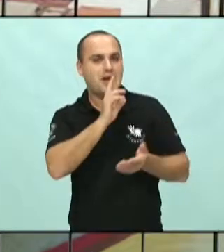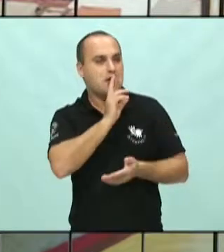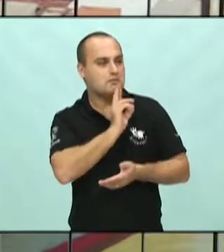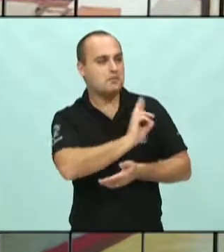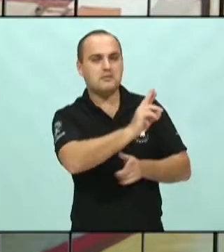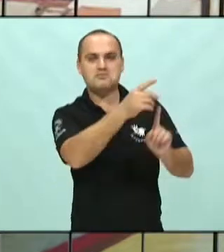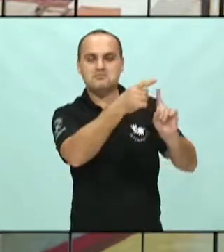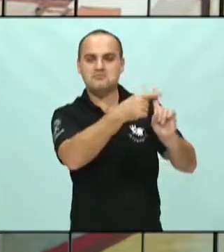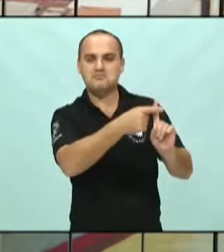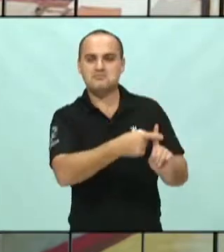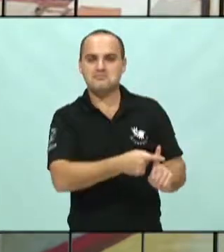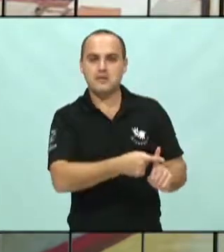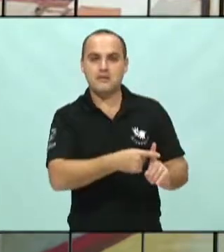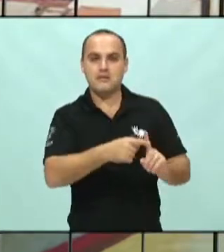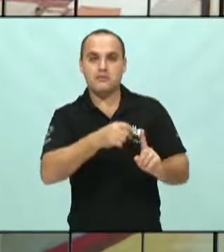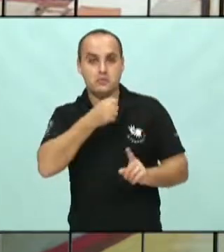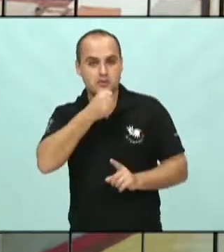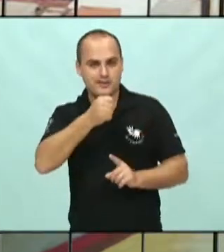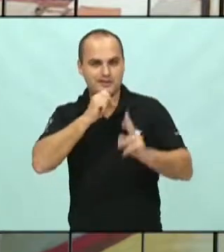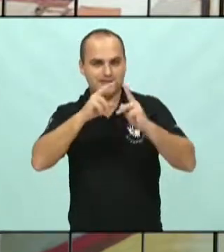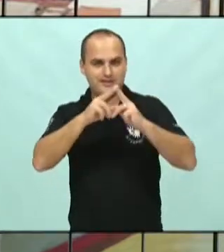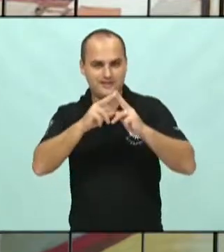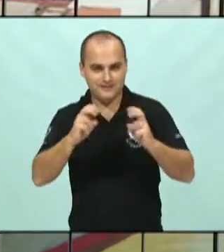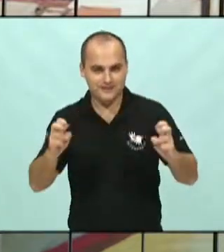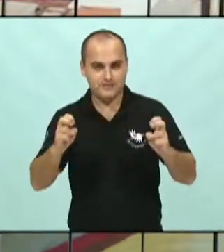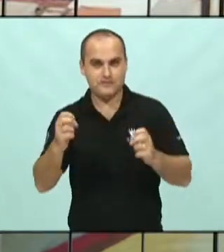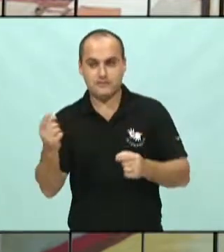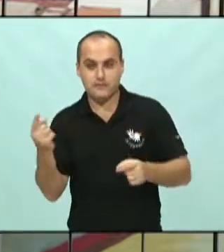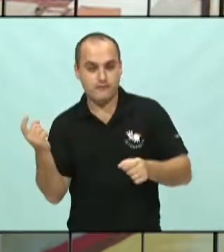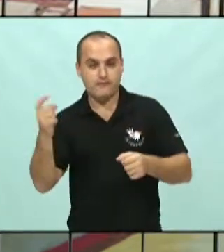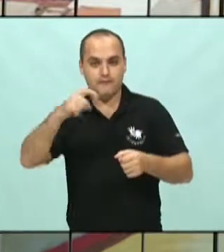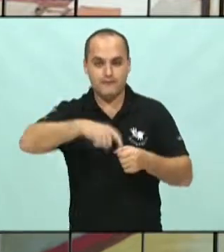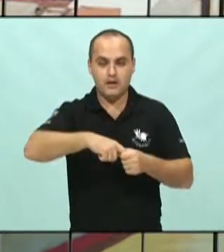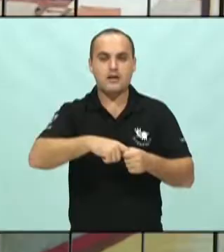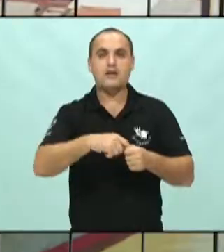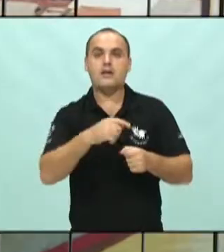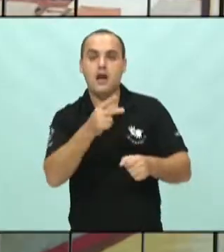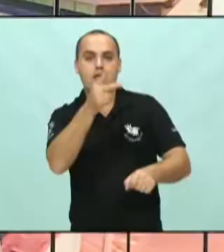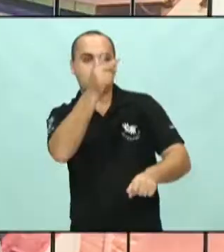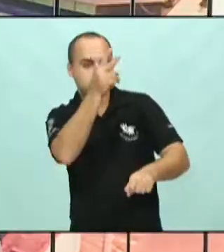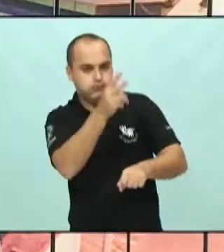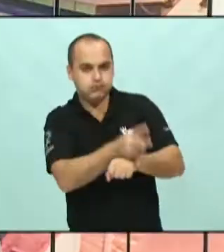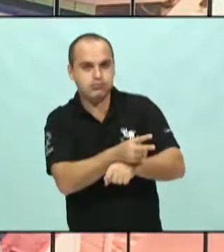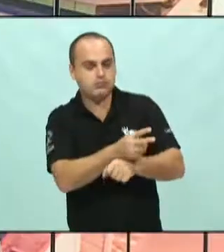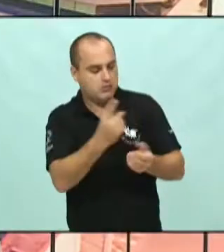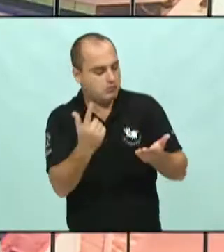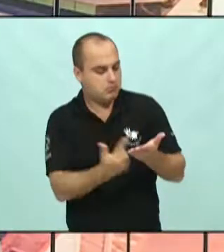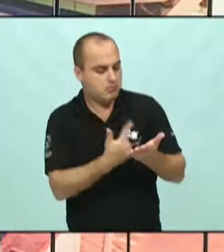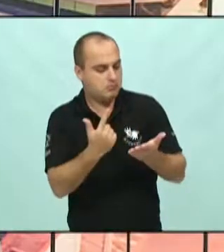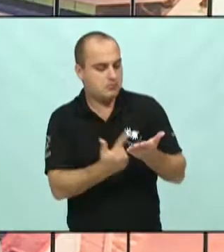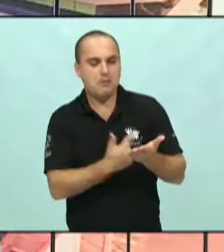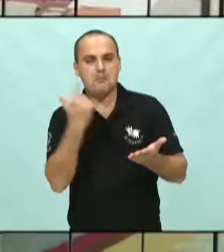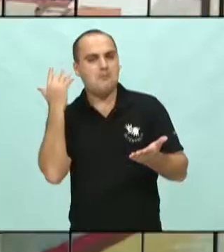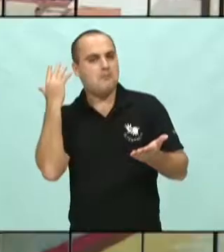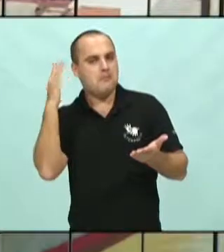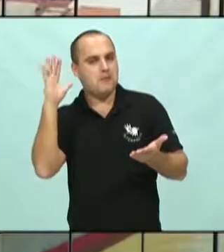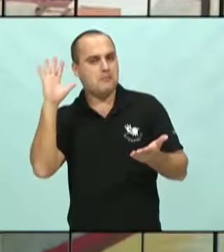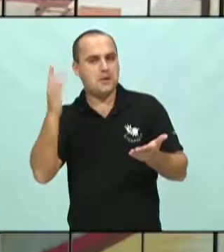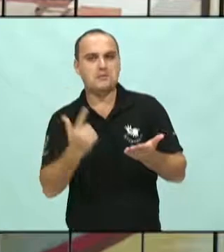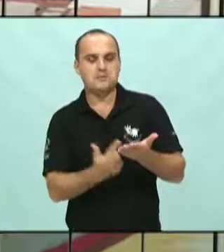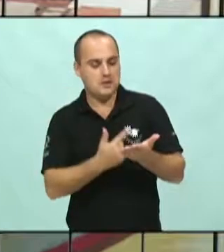positivo, né? O próprio jornalista Fábio Machado que eu citei, ele gravou um vídeo elogiando o livro, né? Outras